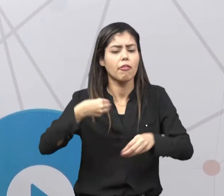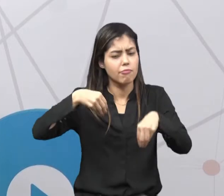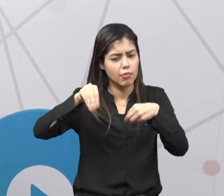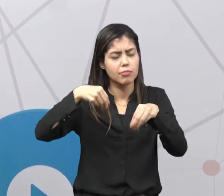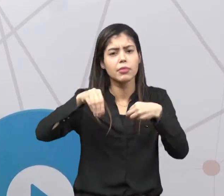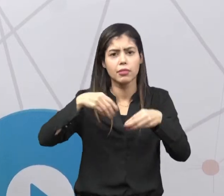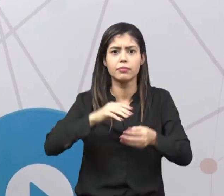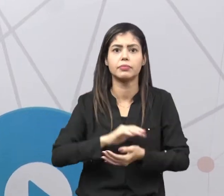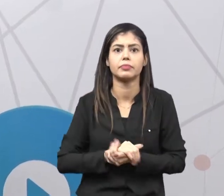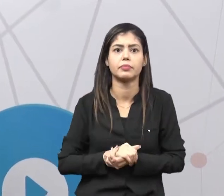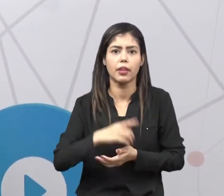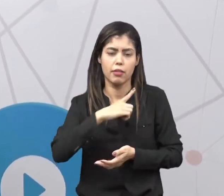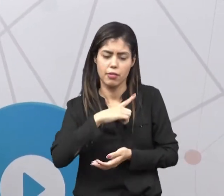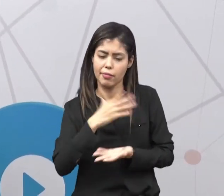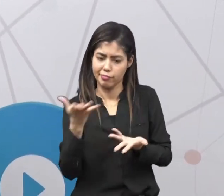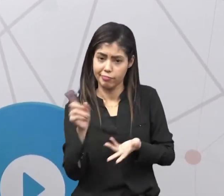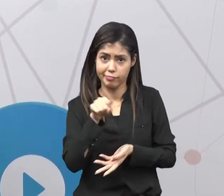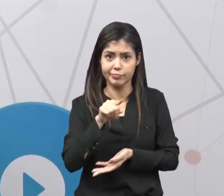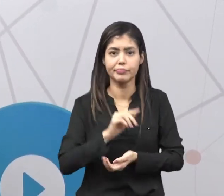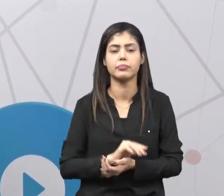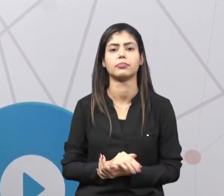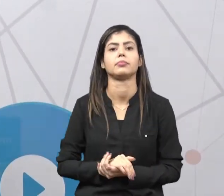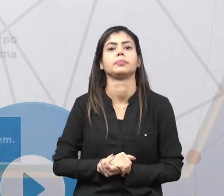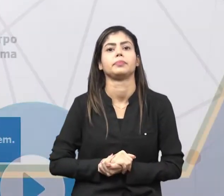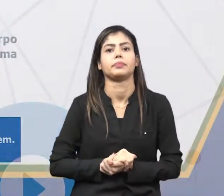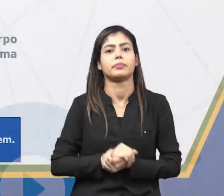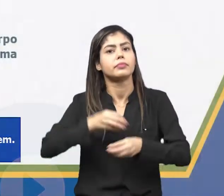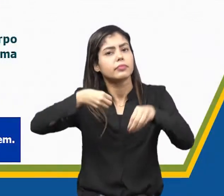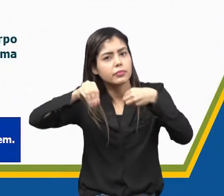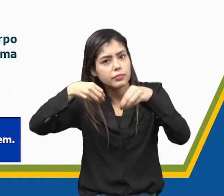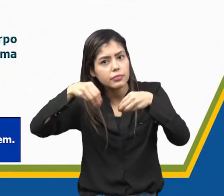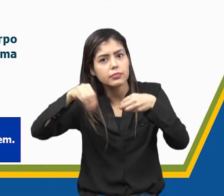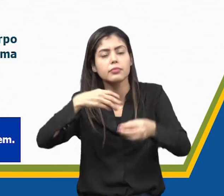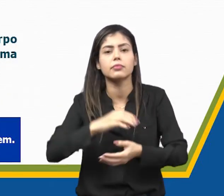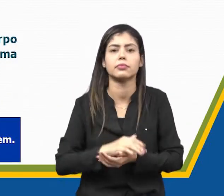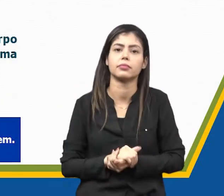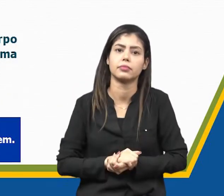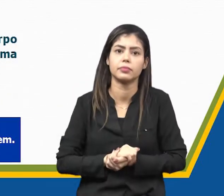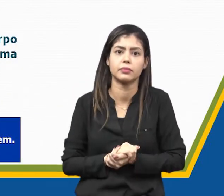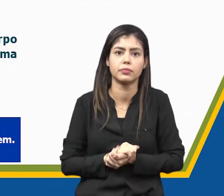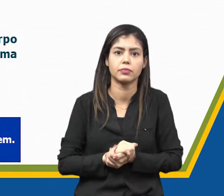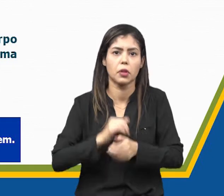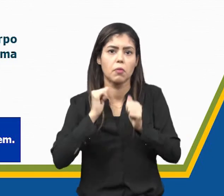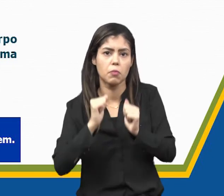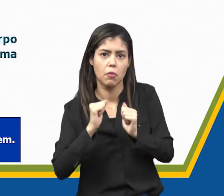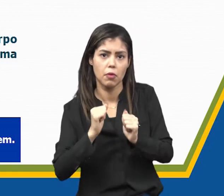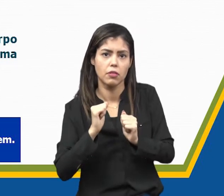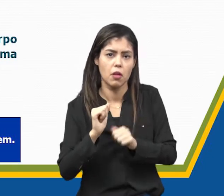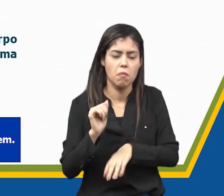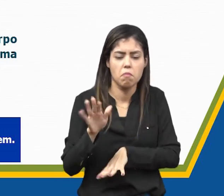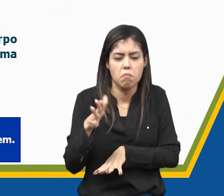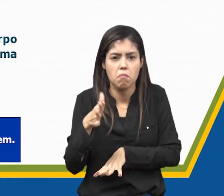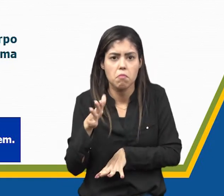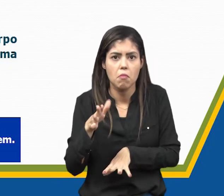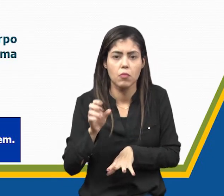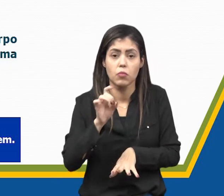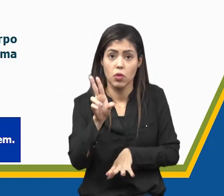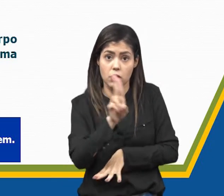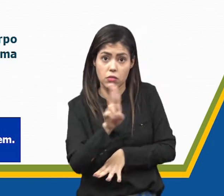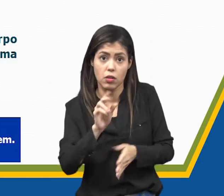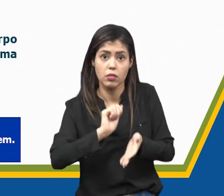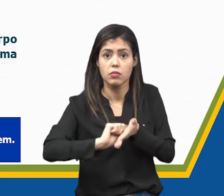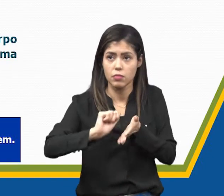flexibilidade que está tratando. Vamos a ela. A flexibilidade pode ser simplesmente descrita como